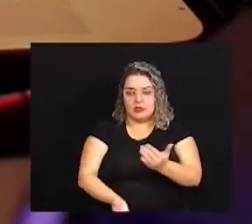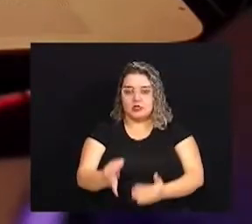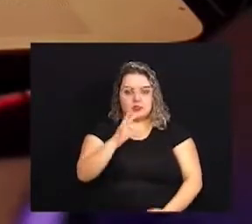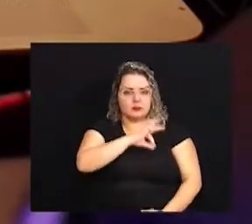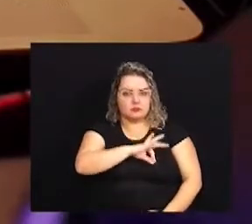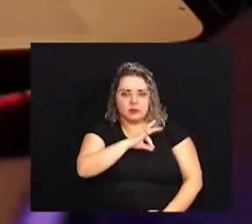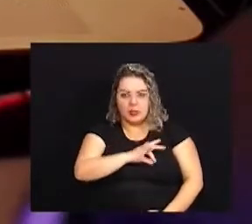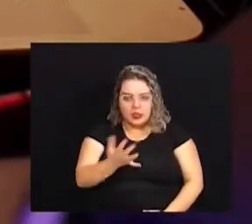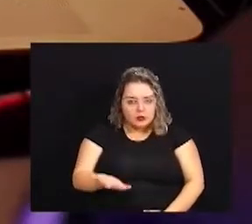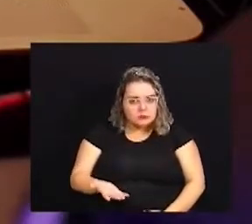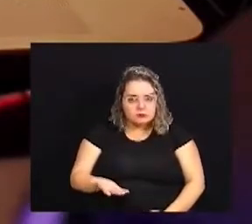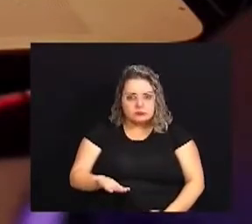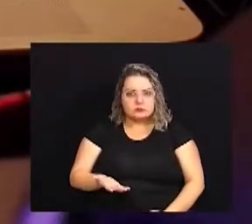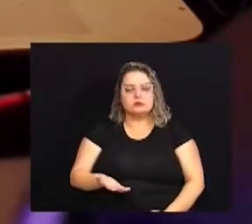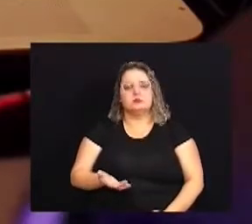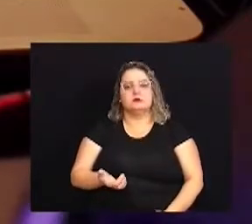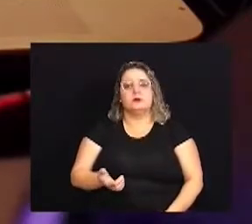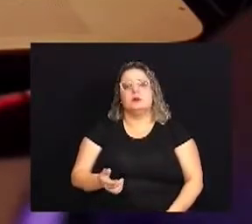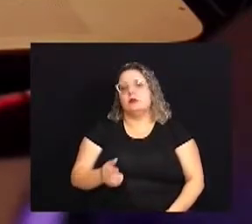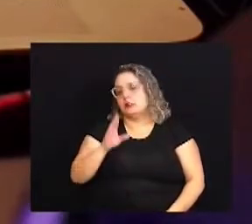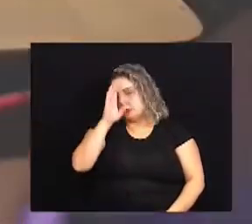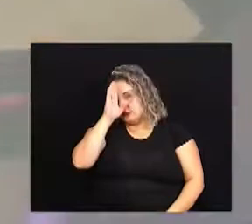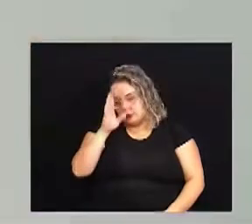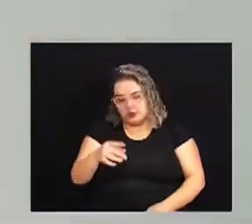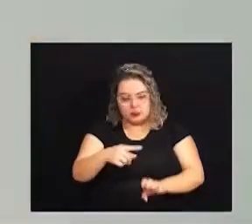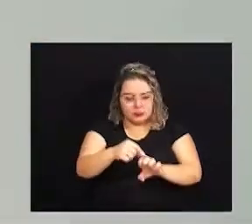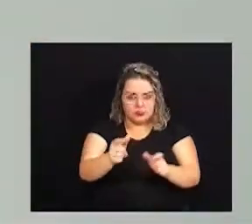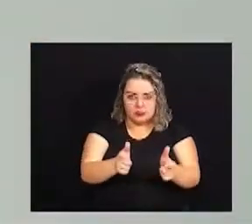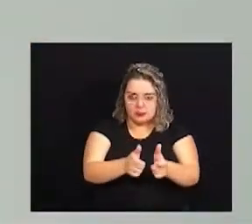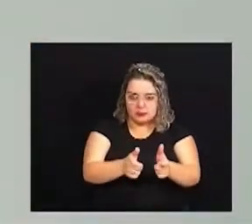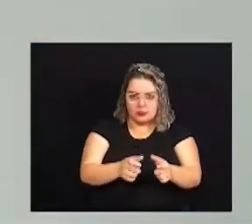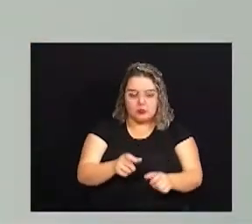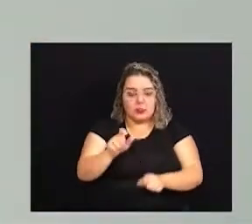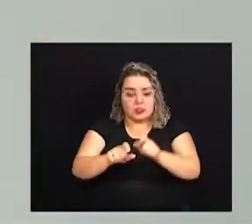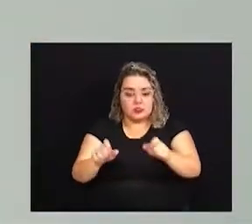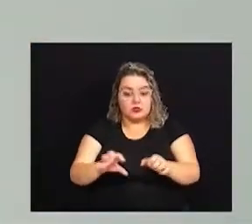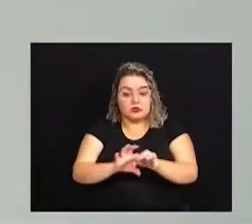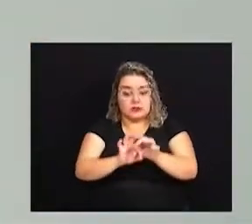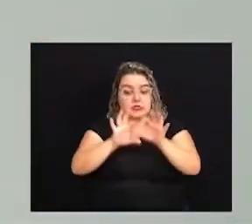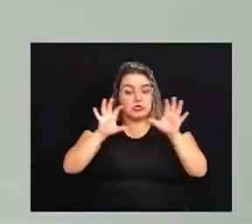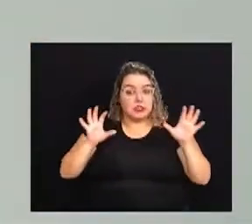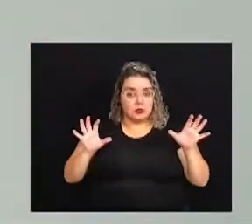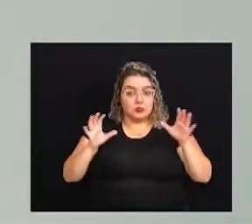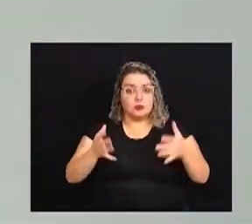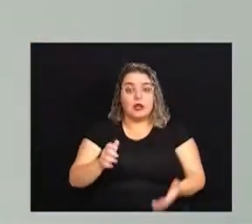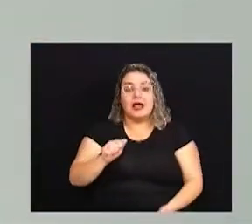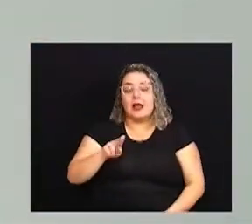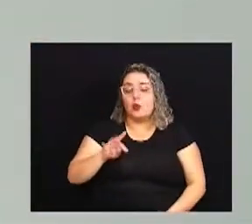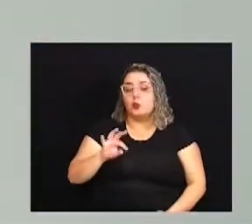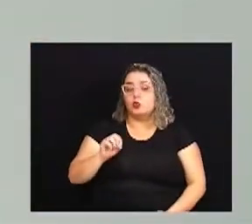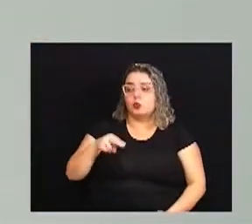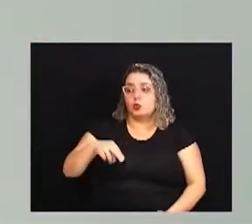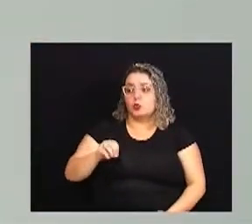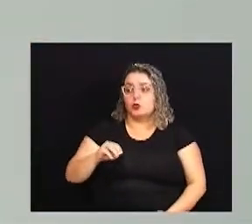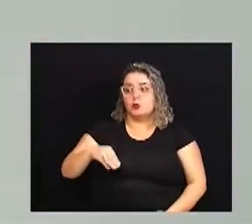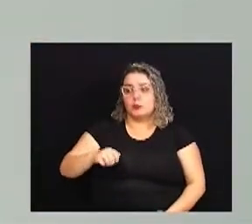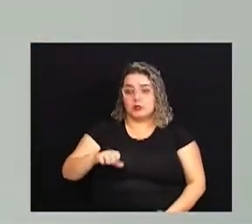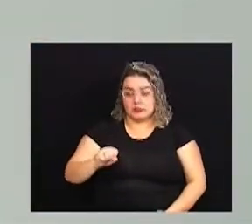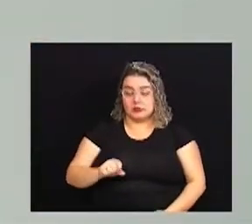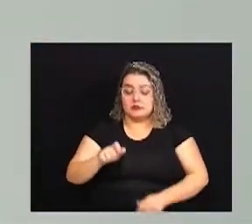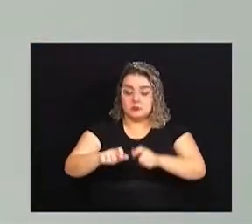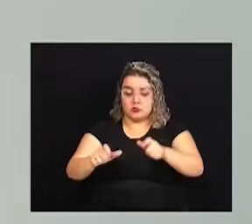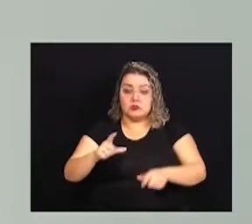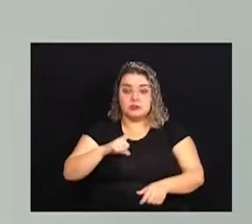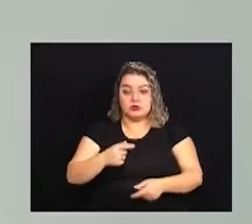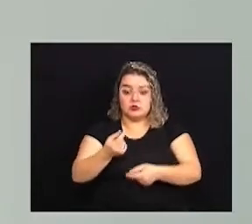perderam renda. Sobretudo pequenos empresários, pessoas autônomas, elas tiveram muita dificuldade. As pessoas que tinham uma reserva